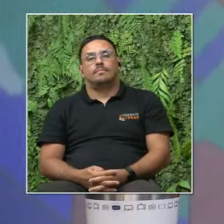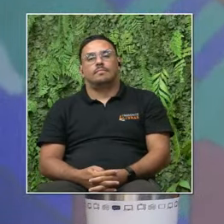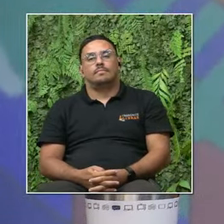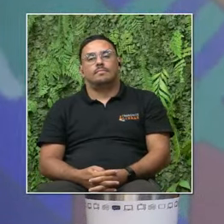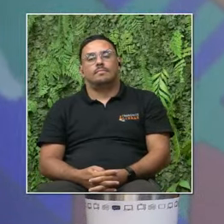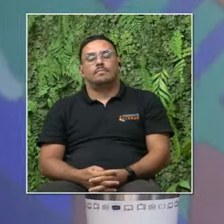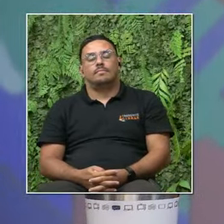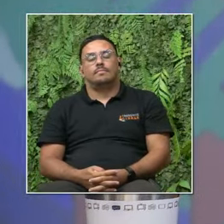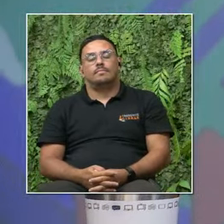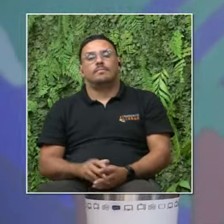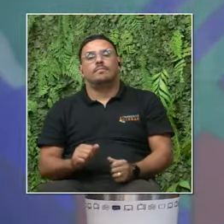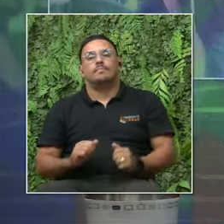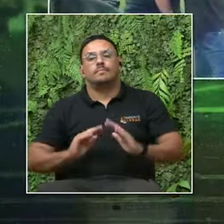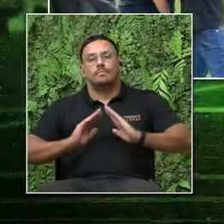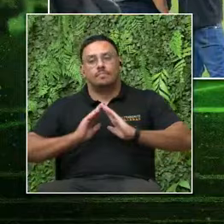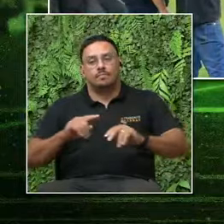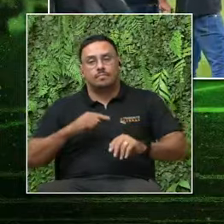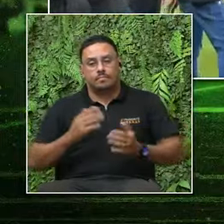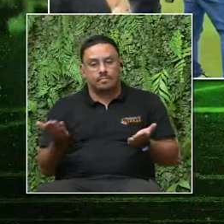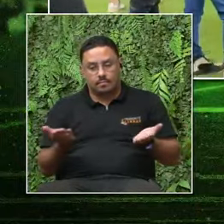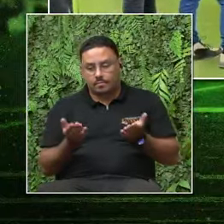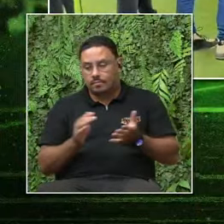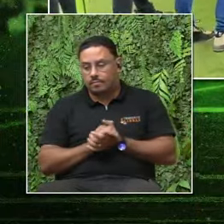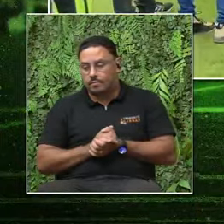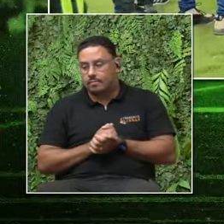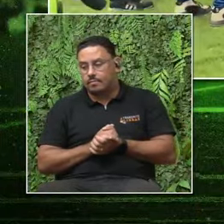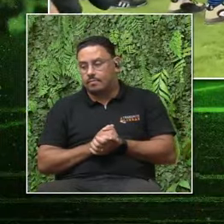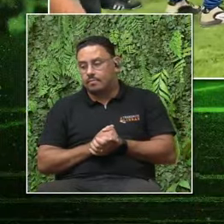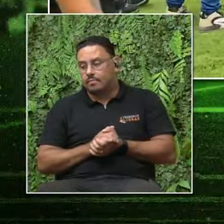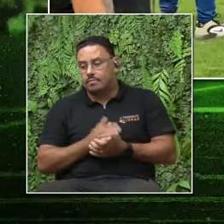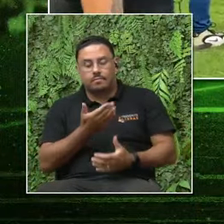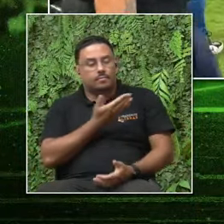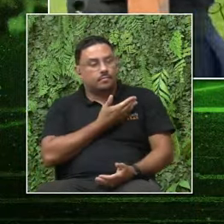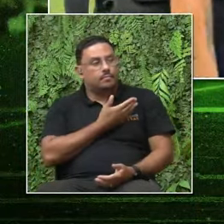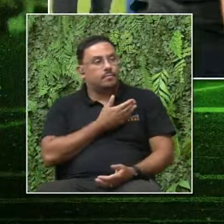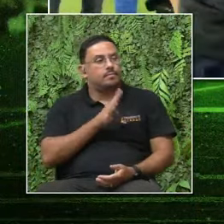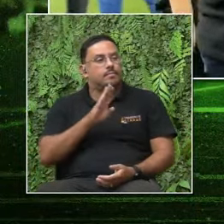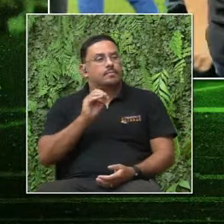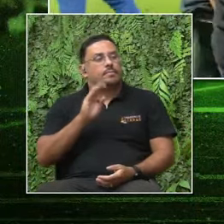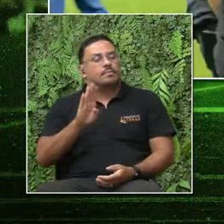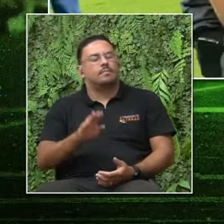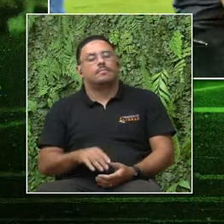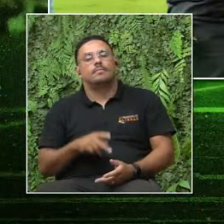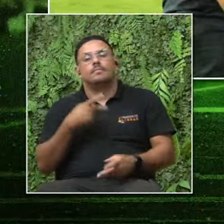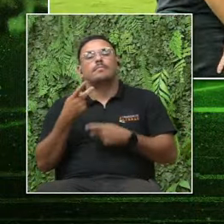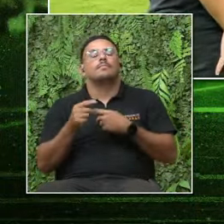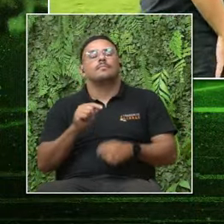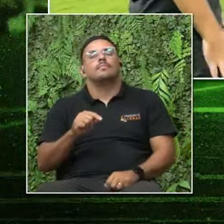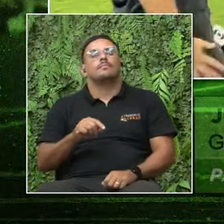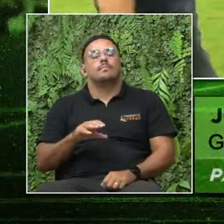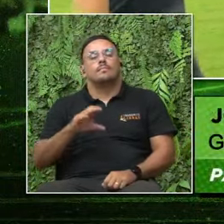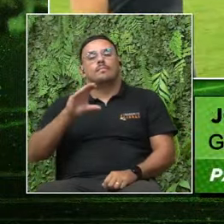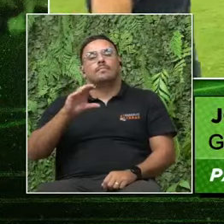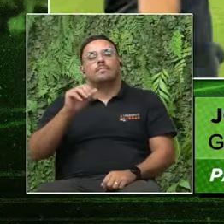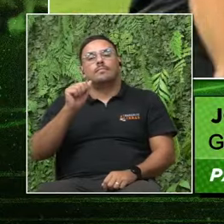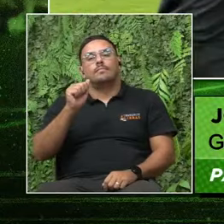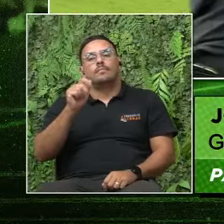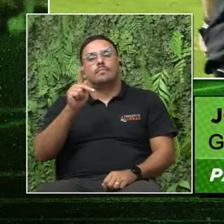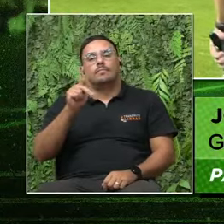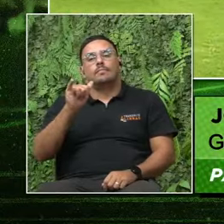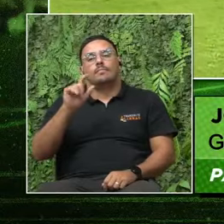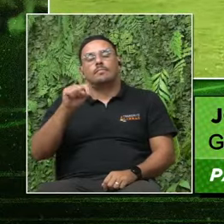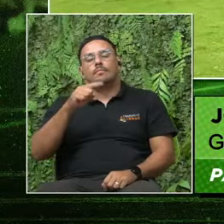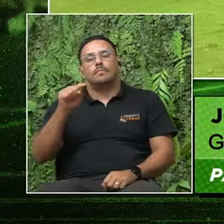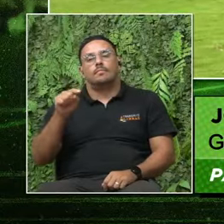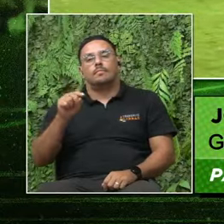vamos lá então você pode me chamar aqui a qualquer momento viu Ô meu querido Bob Ok e vamos falar com o capita aqui